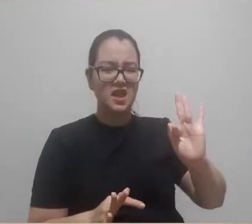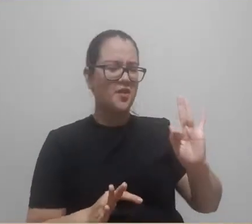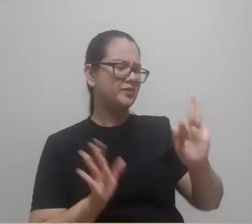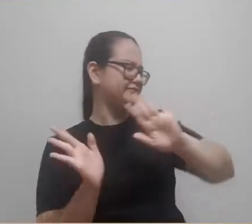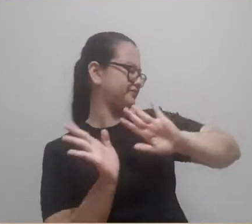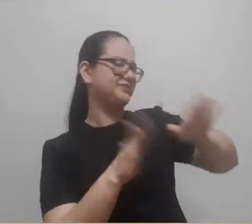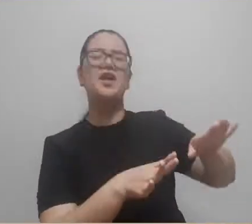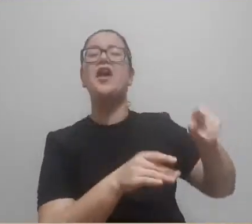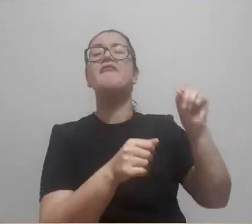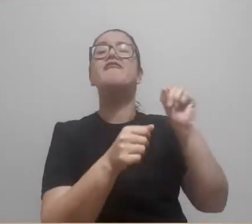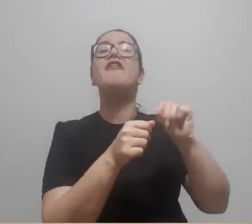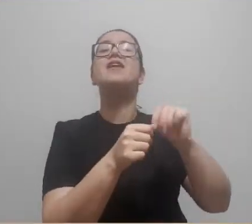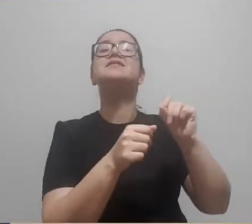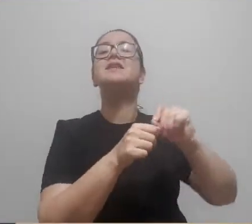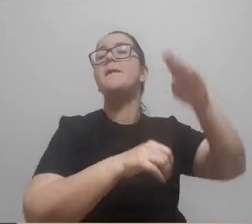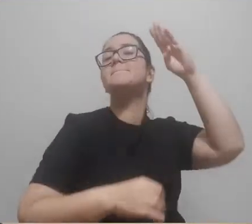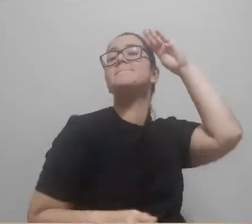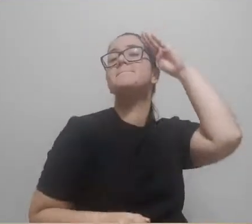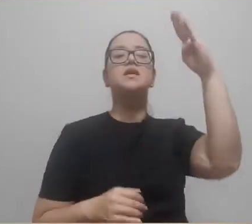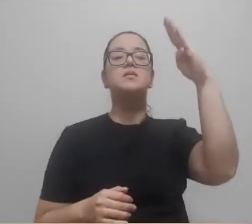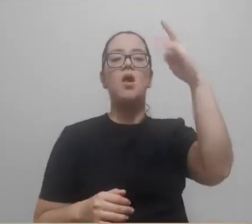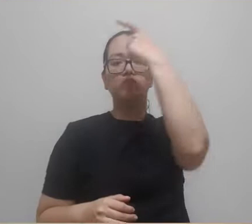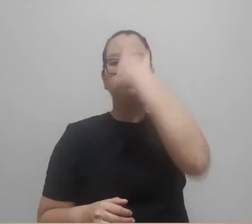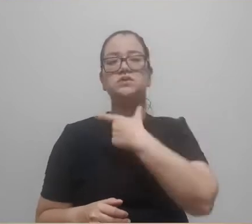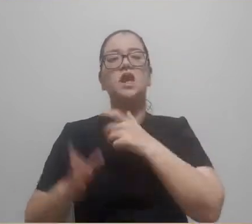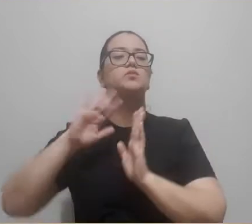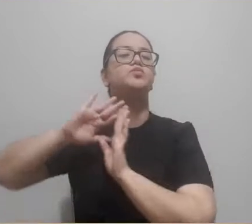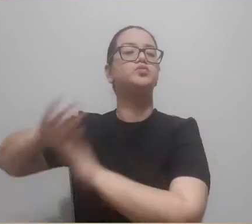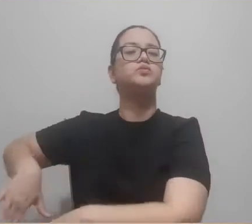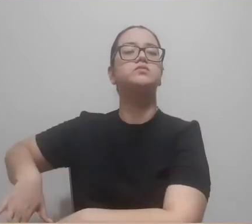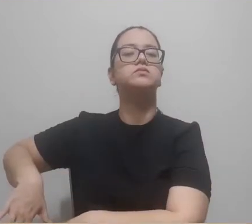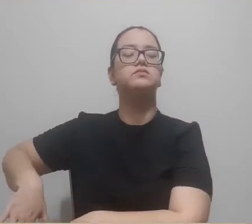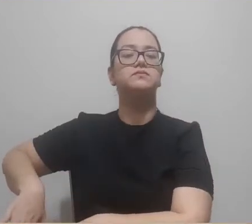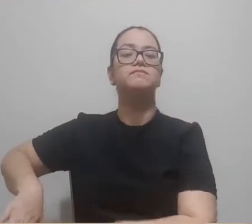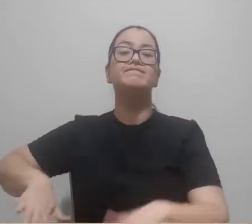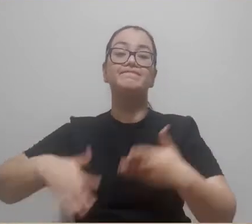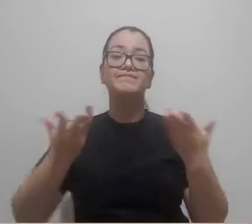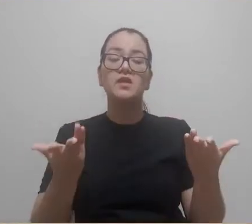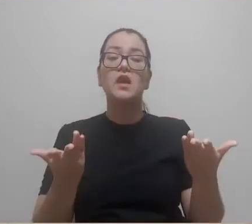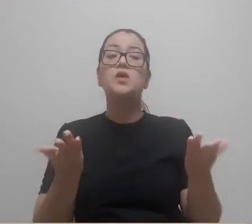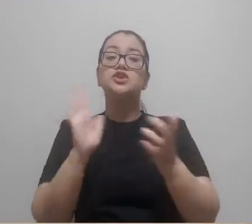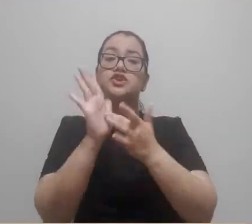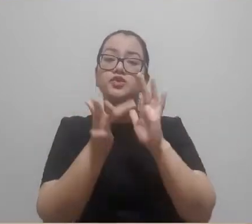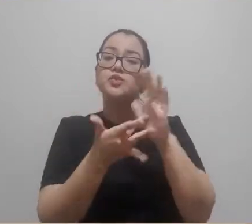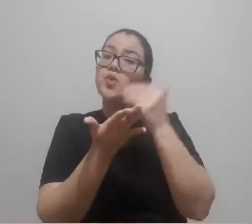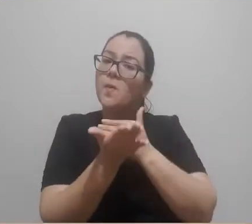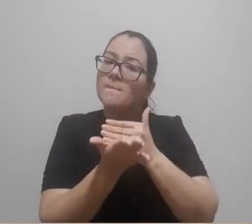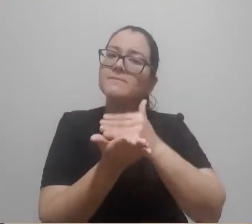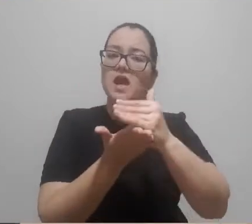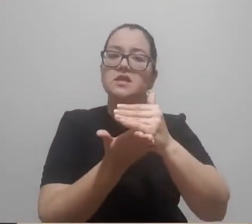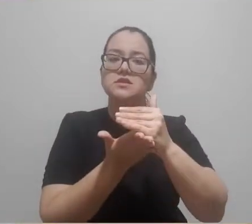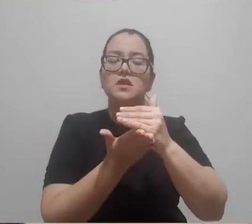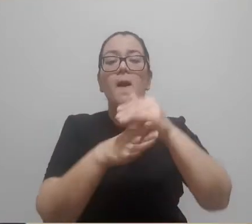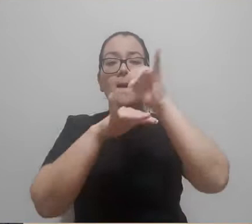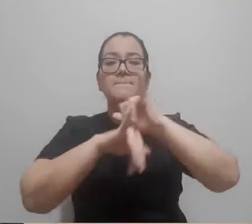mais interessados em fazer do que em si. Tanto que o Senhor começa o sermão, né, falando